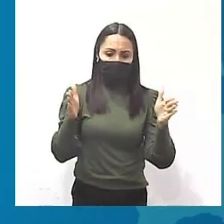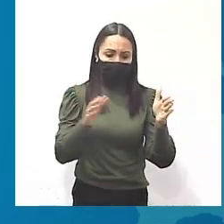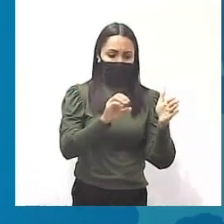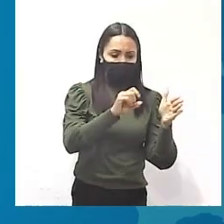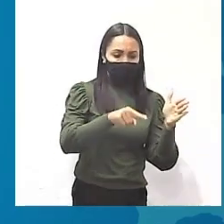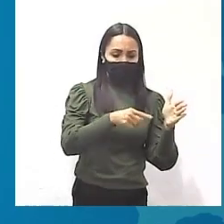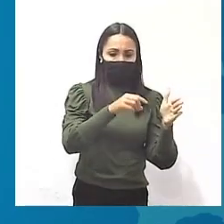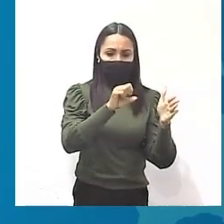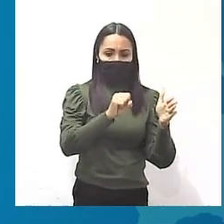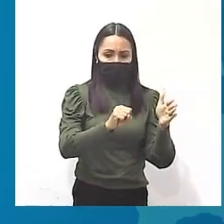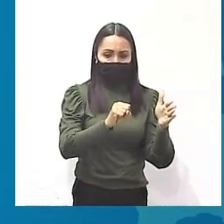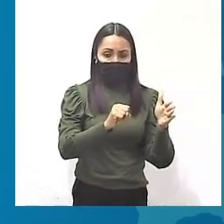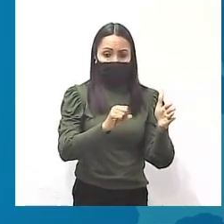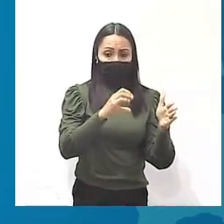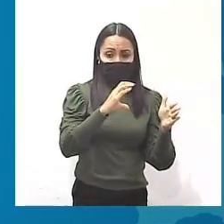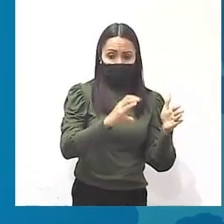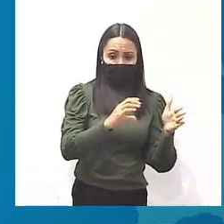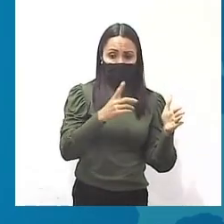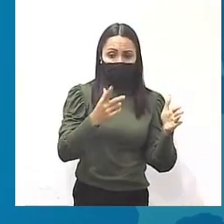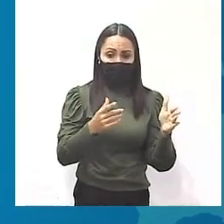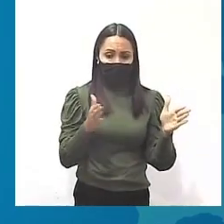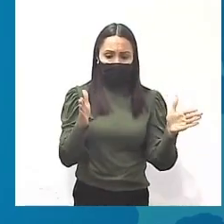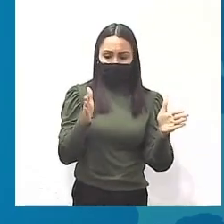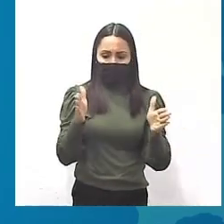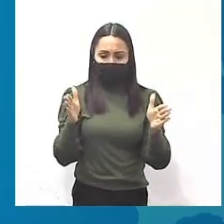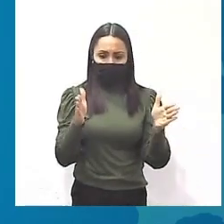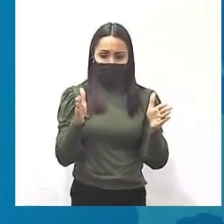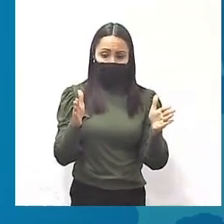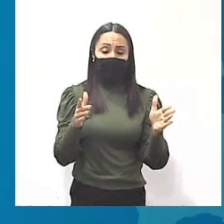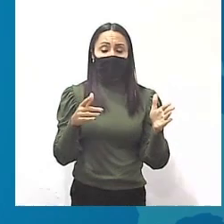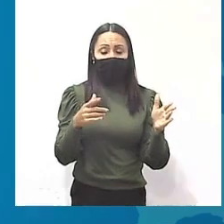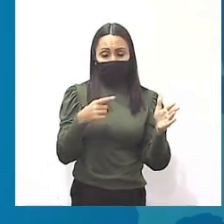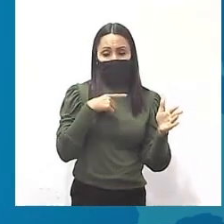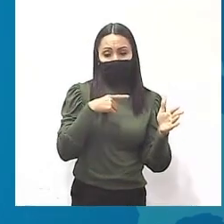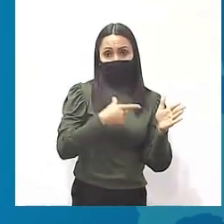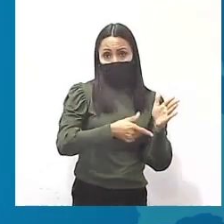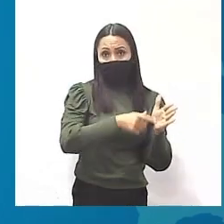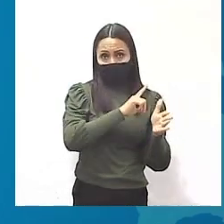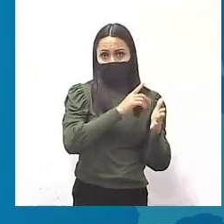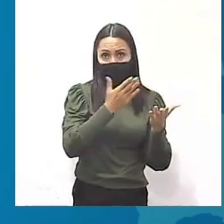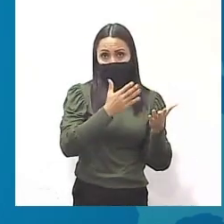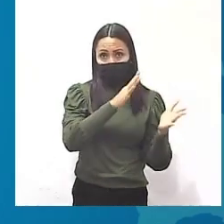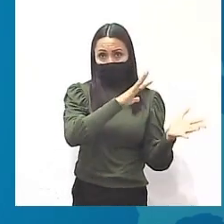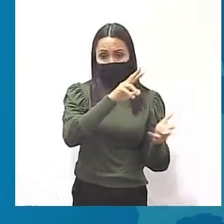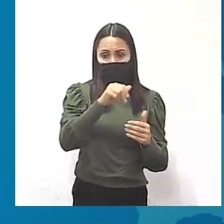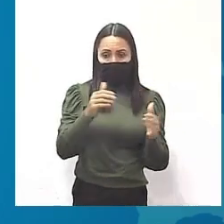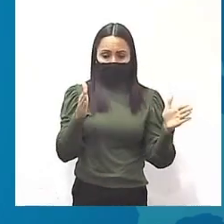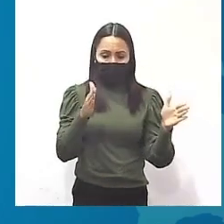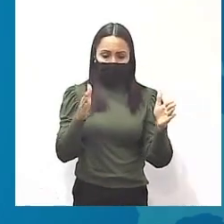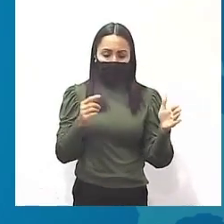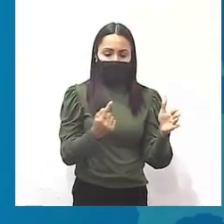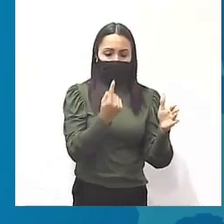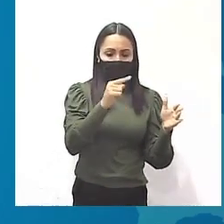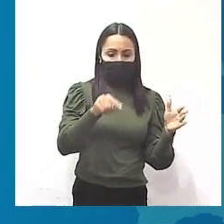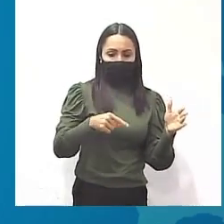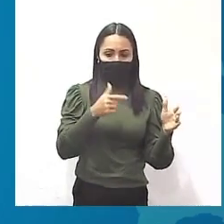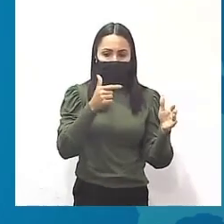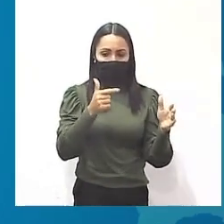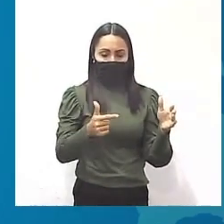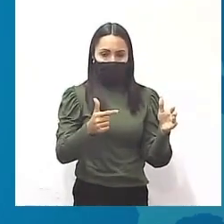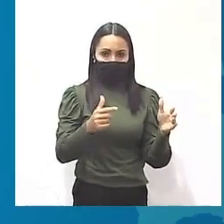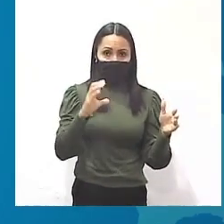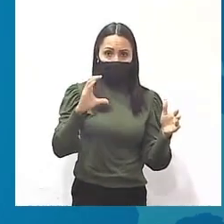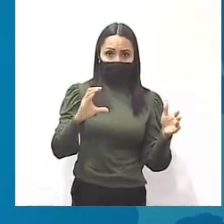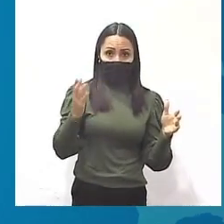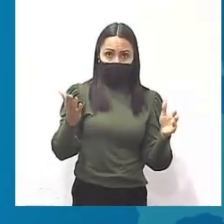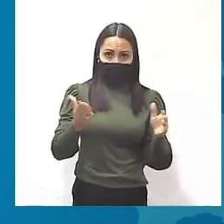entre 0,8 graus Celsius, que era o que a gente tinha antes no nosso planeta, a 1,2